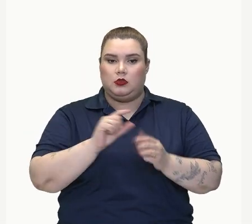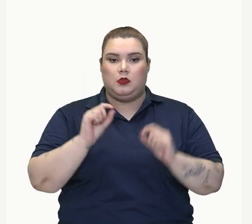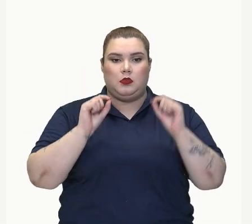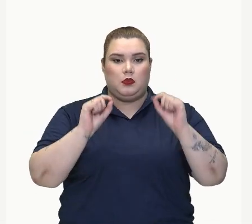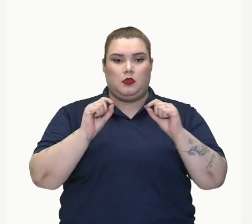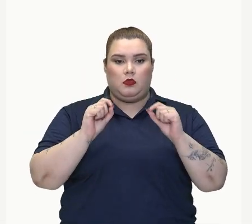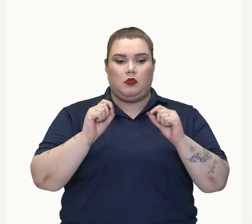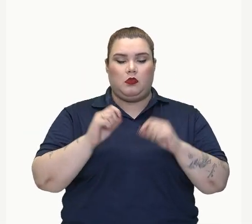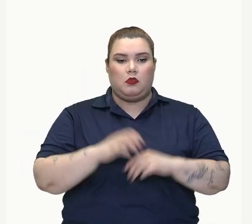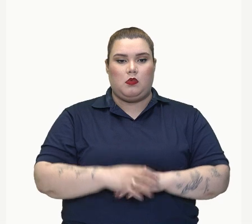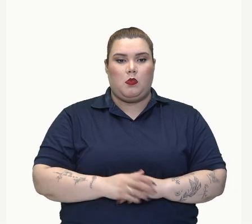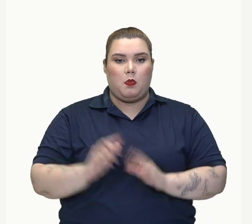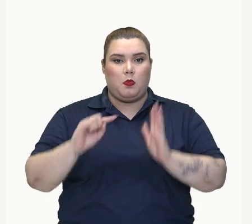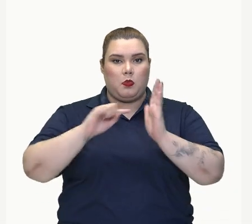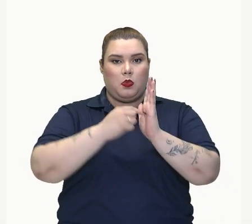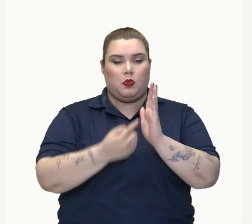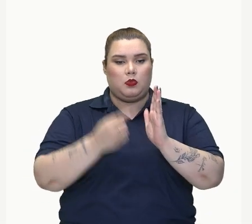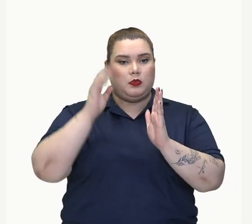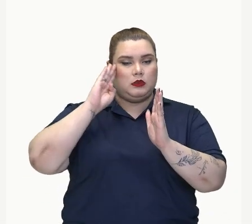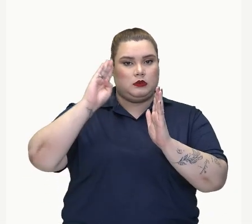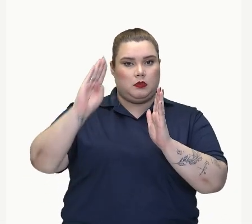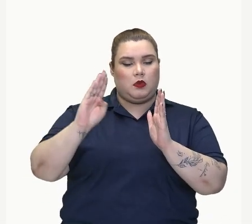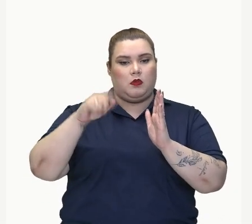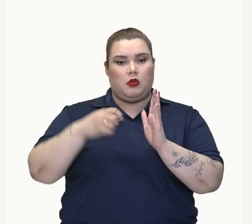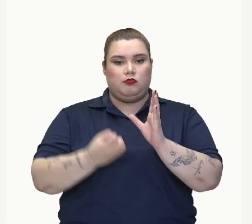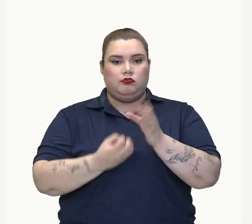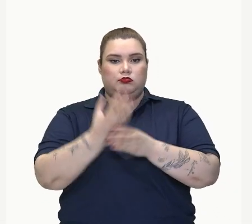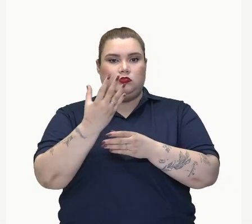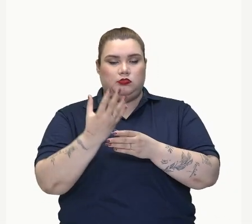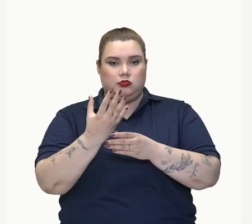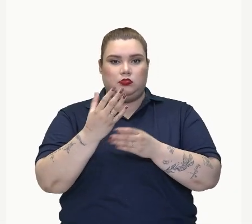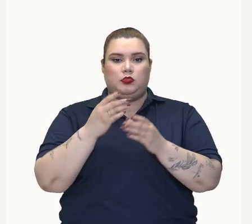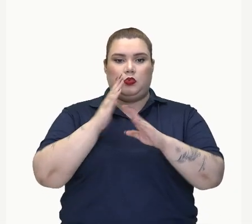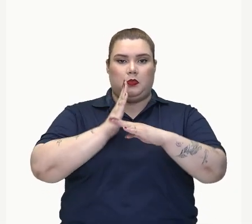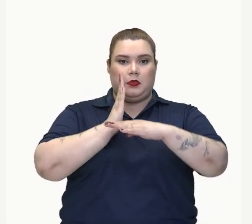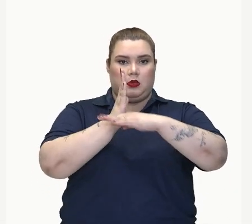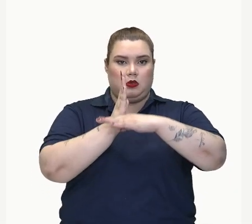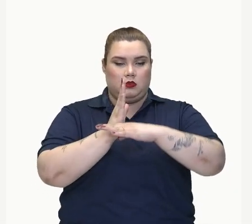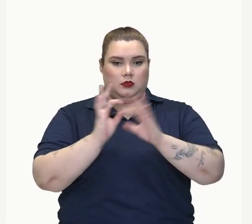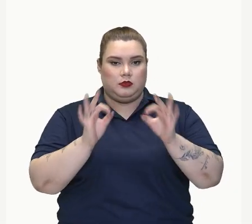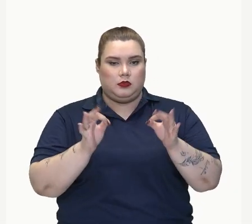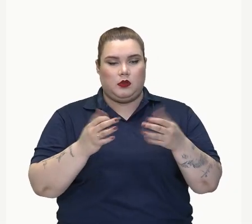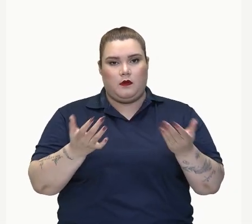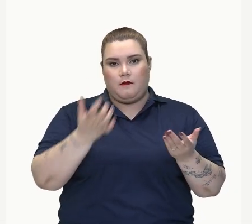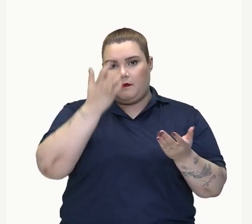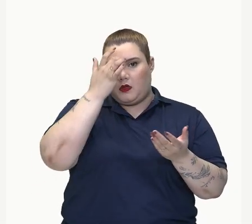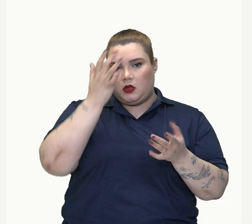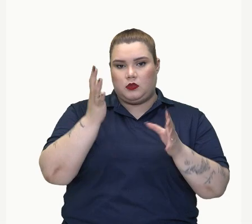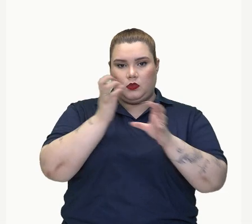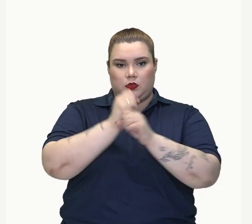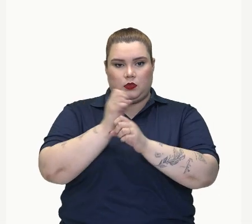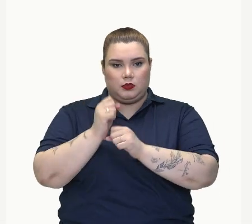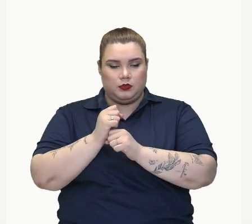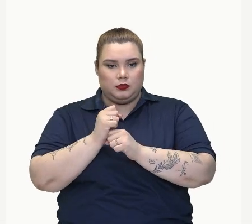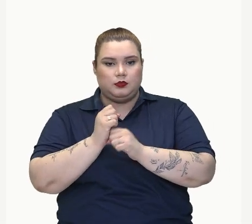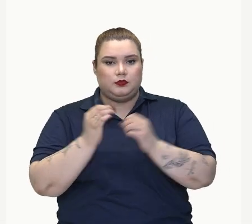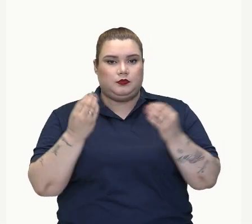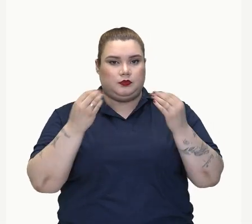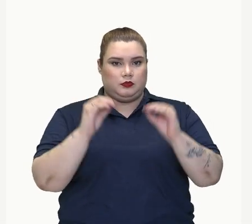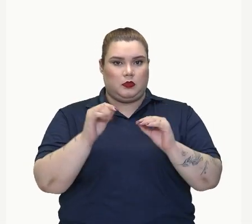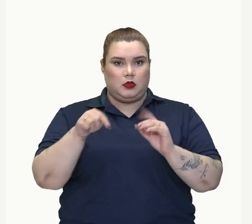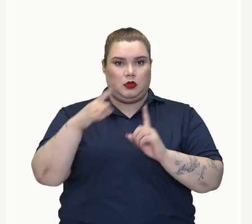da elipse ela está na origem do plano cartesiano, tá bom? Então, para facilitar nossas contas, a gente vai trabalhar com esse tipo de